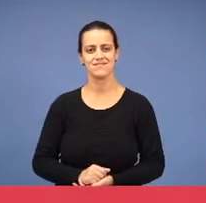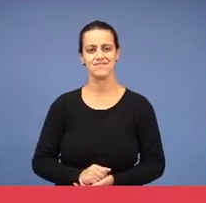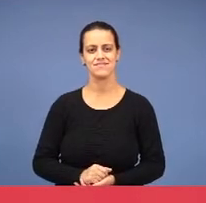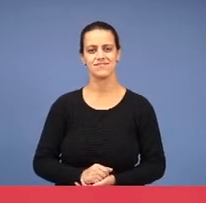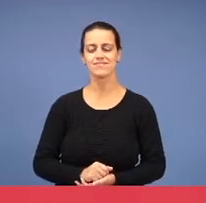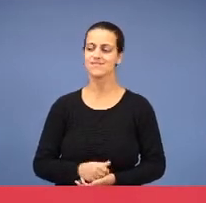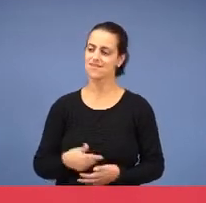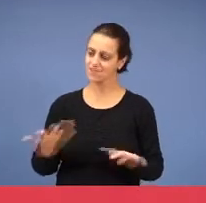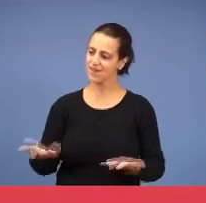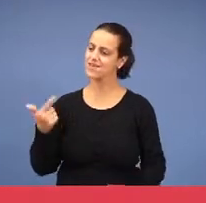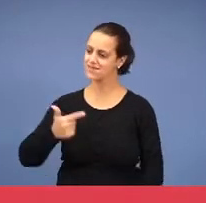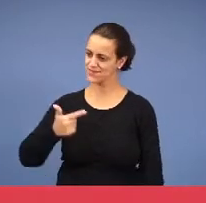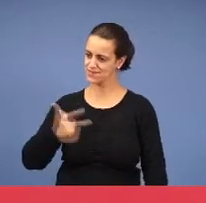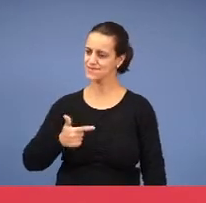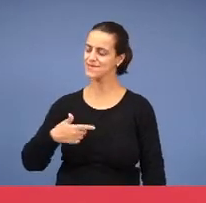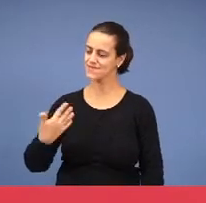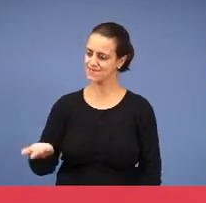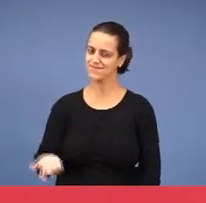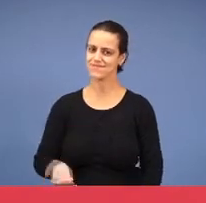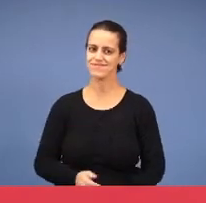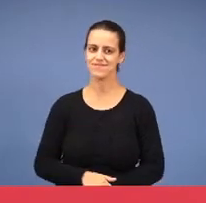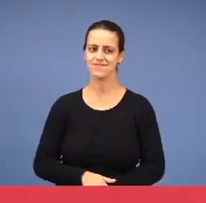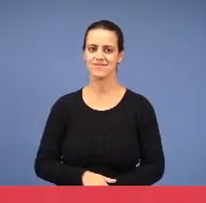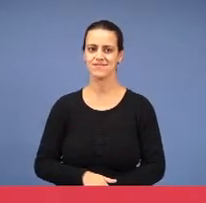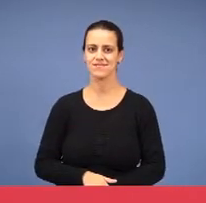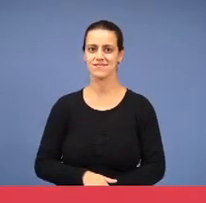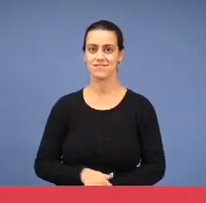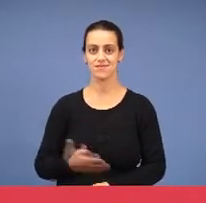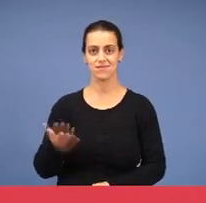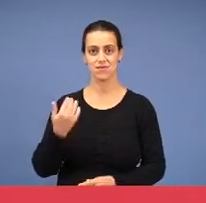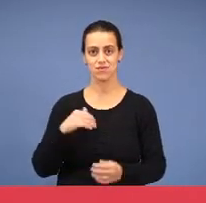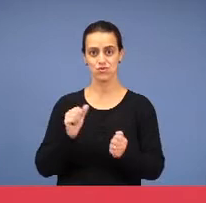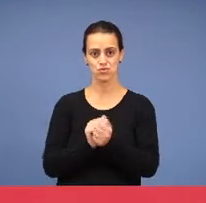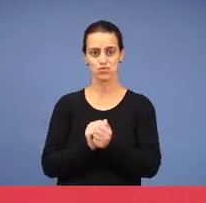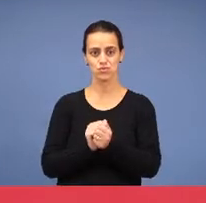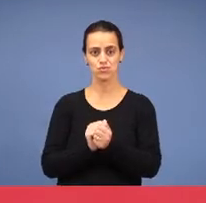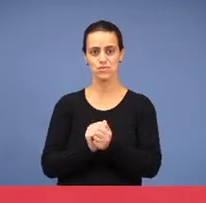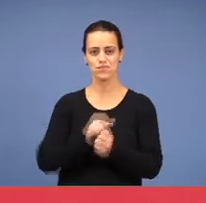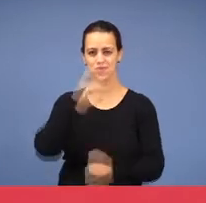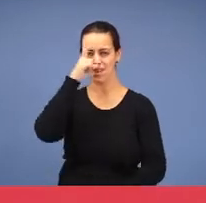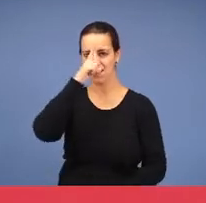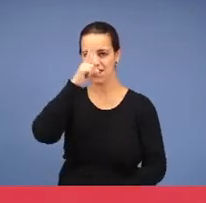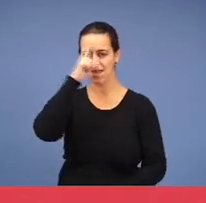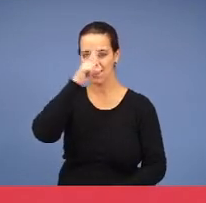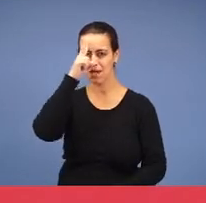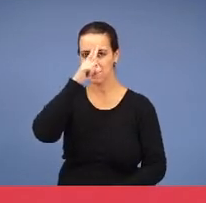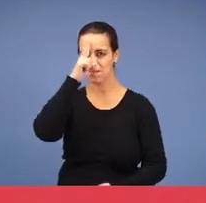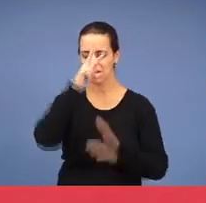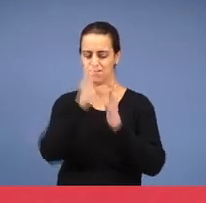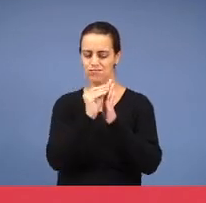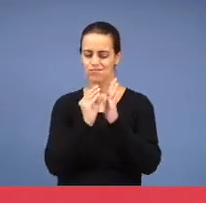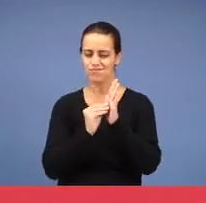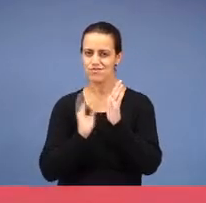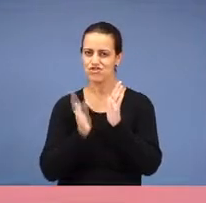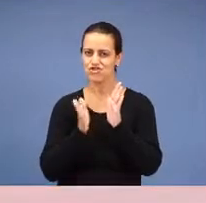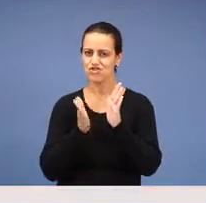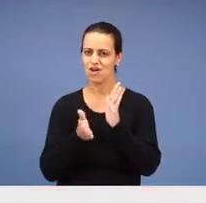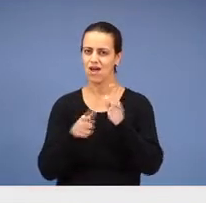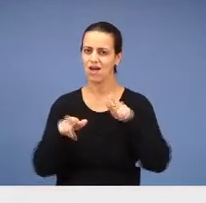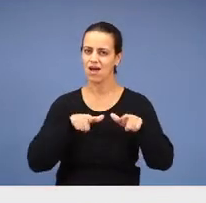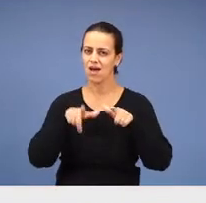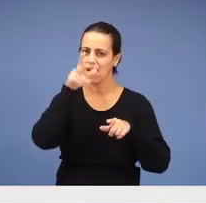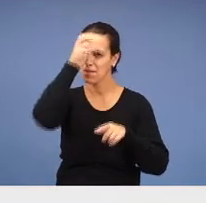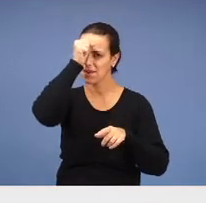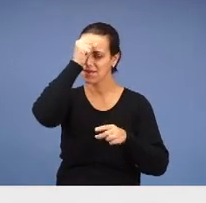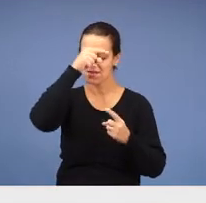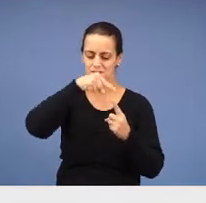vai, bichinho. Aqui, comigo. Recordando o conteúdo já trabalhado nas três primeiras